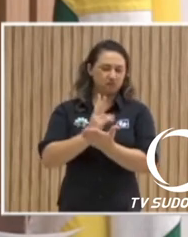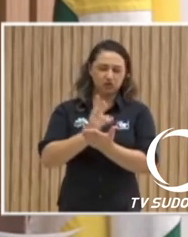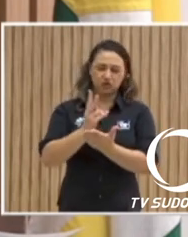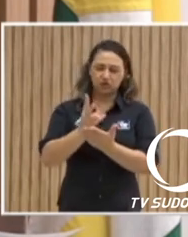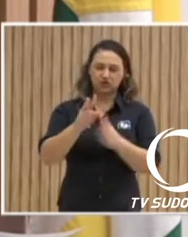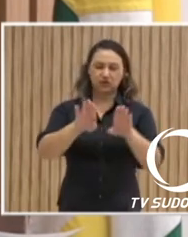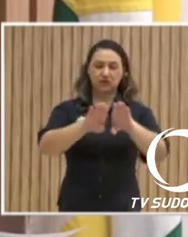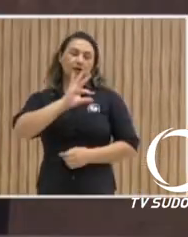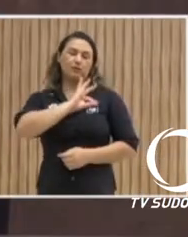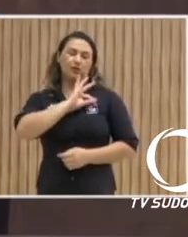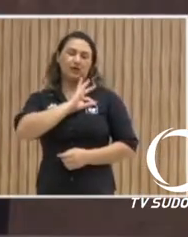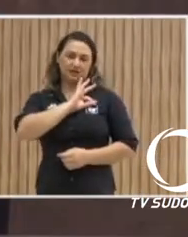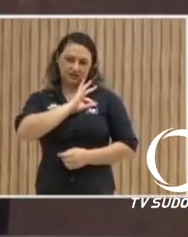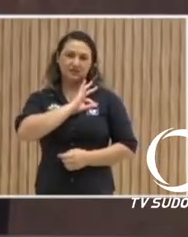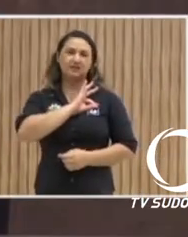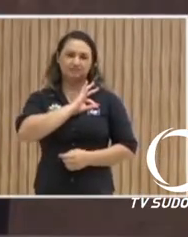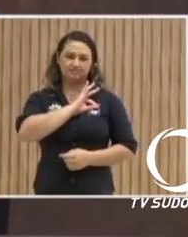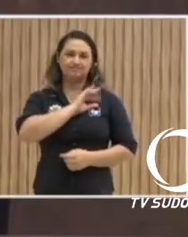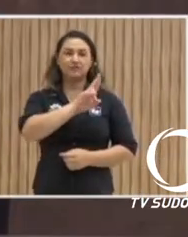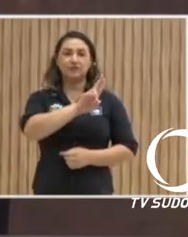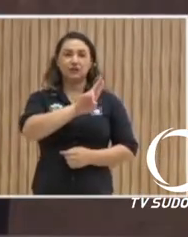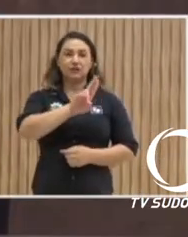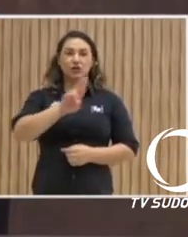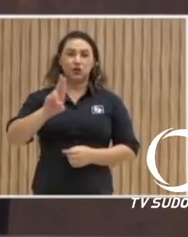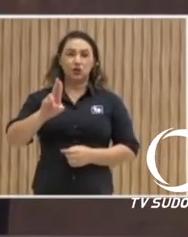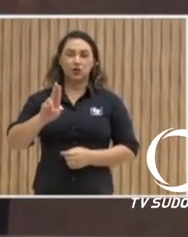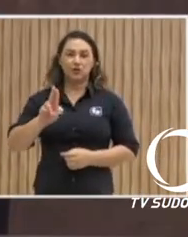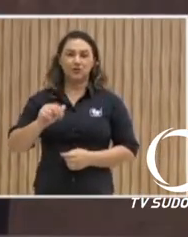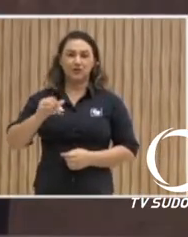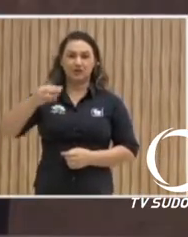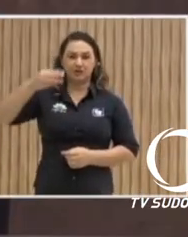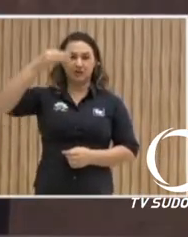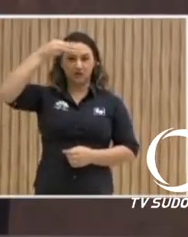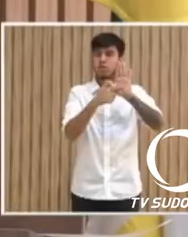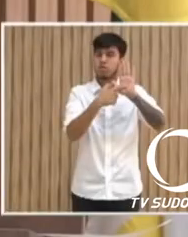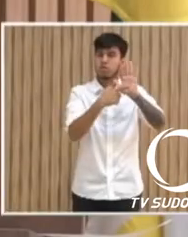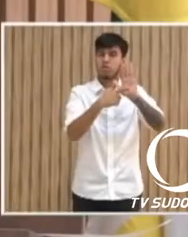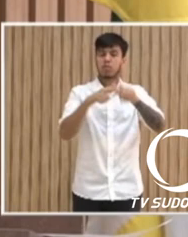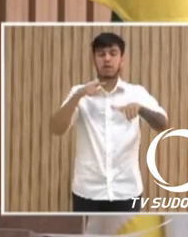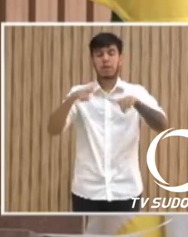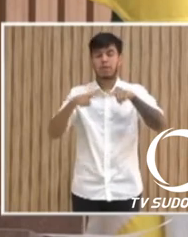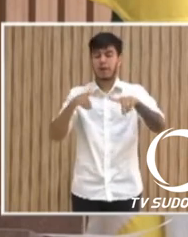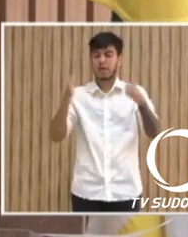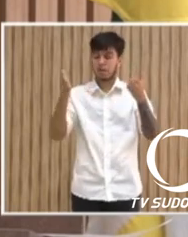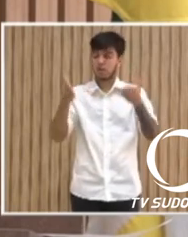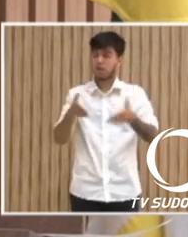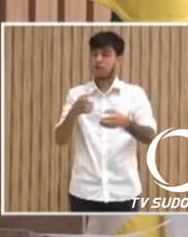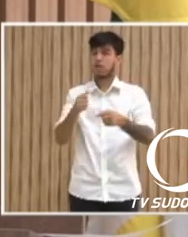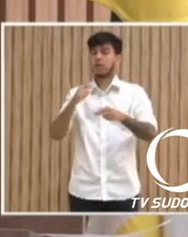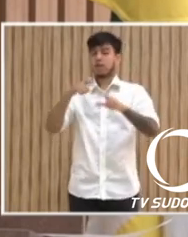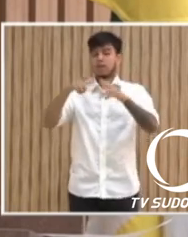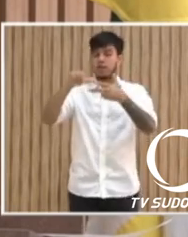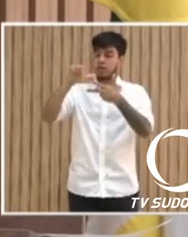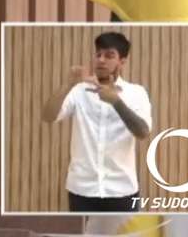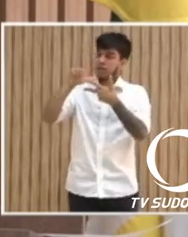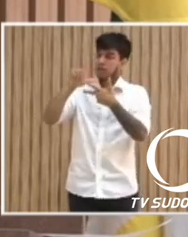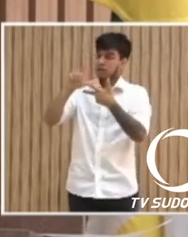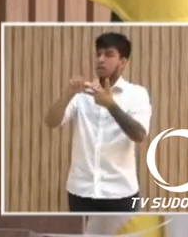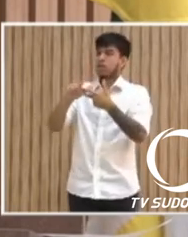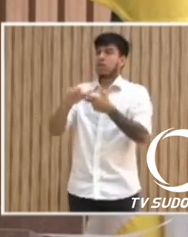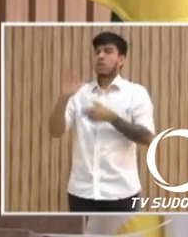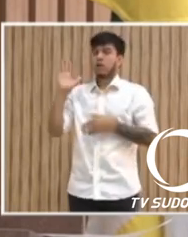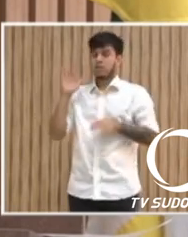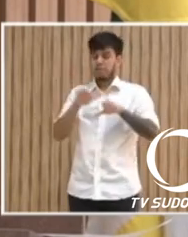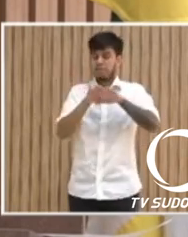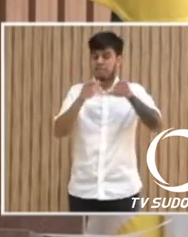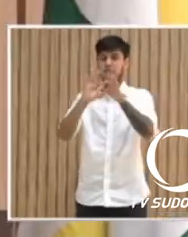PV primeira secretária José Rodrigo Correia podemos vice Eduardo da la costa MDB presidente da Câmara de